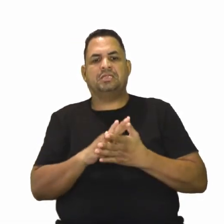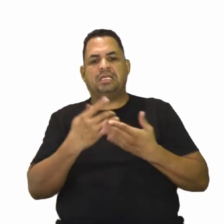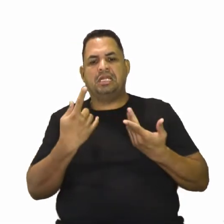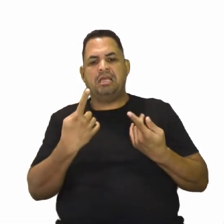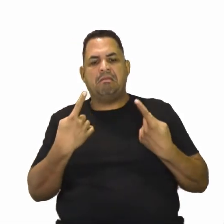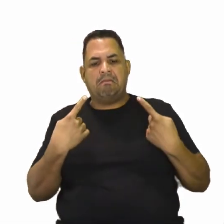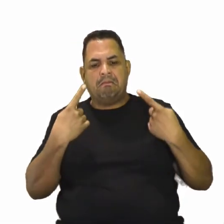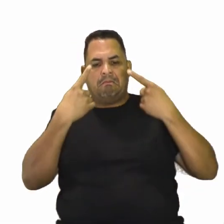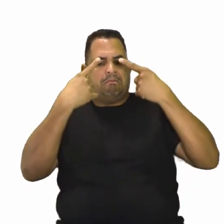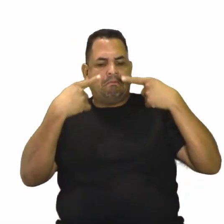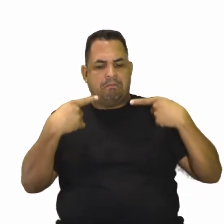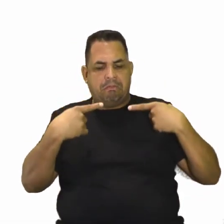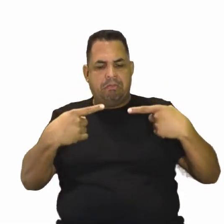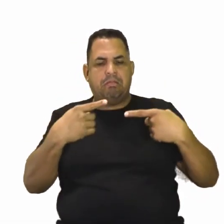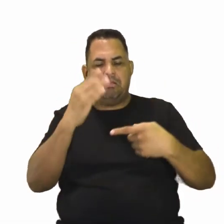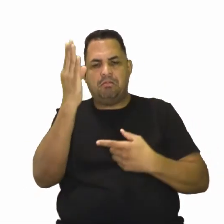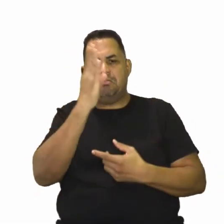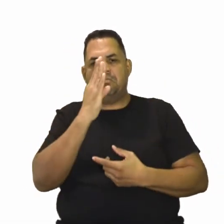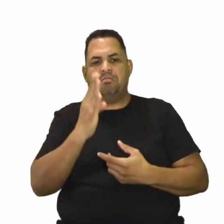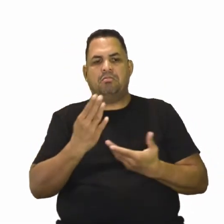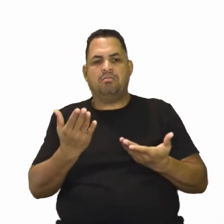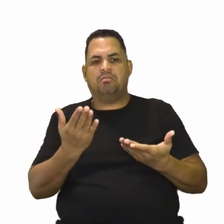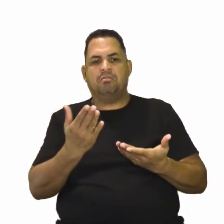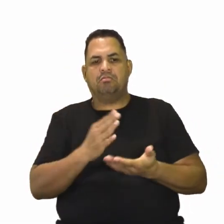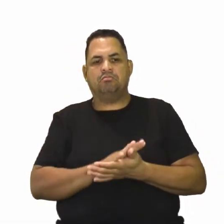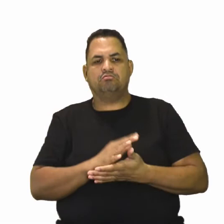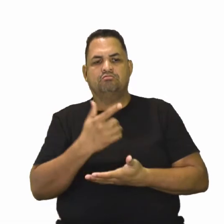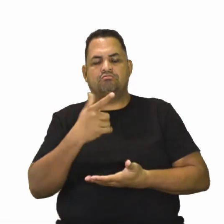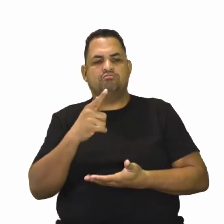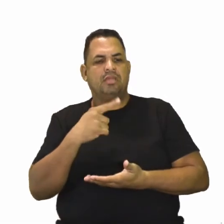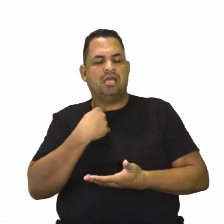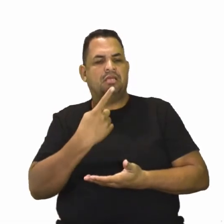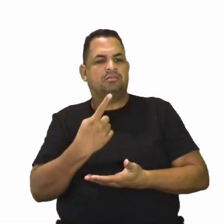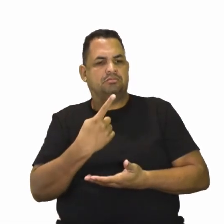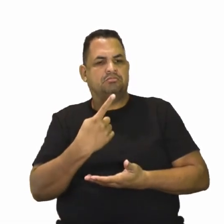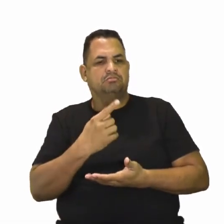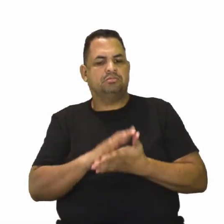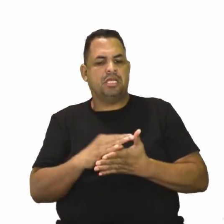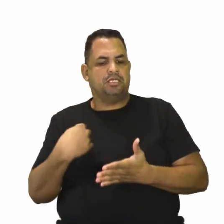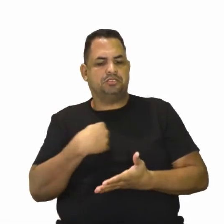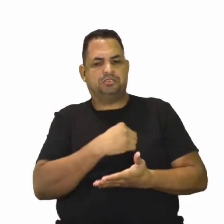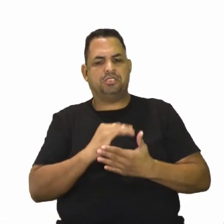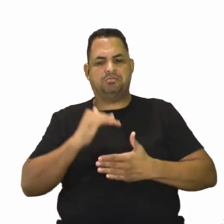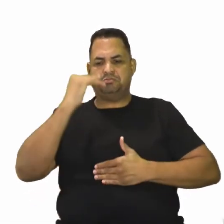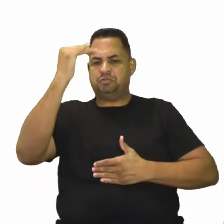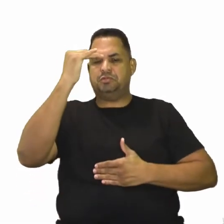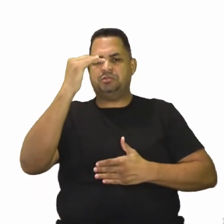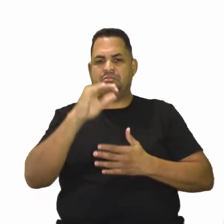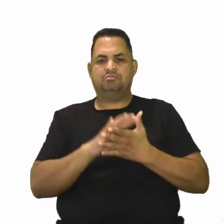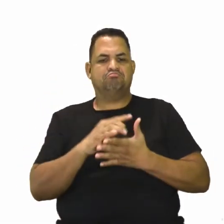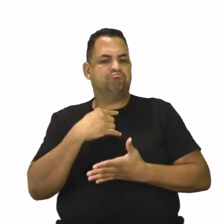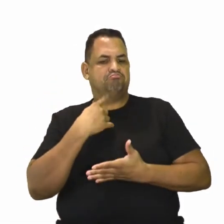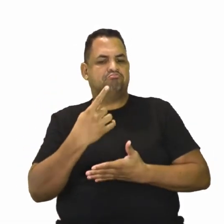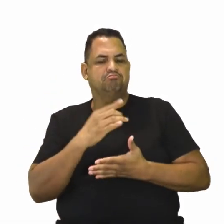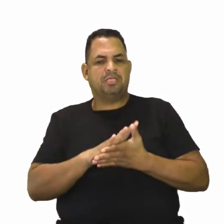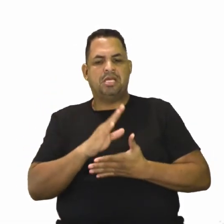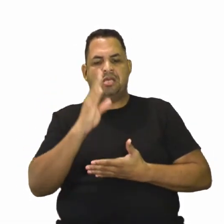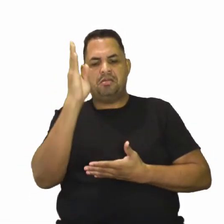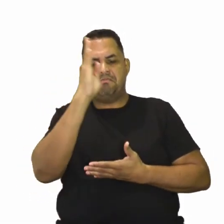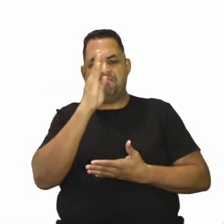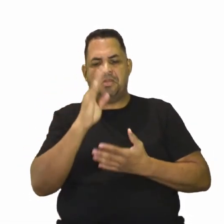China. A China é a maior potência. É a maior potência. Então não tem como o Brasil